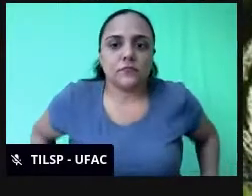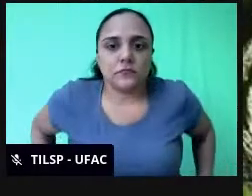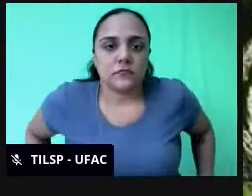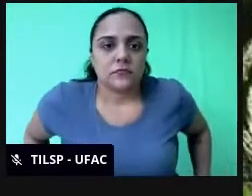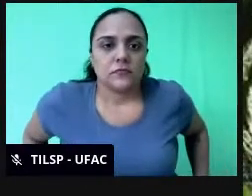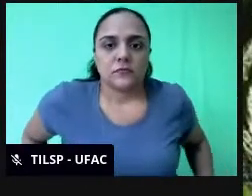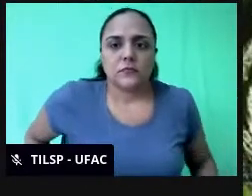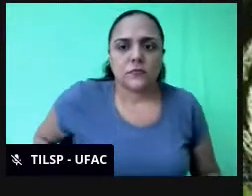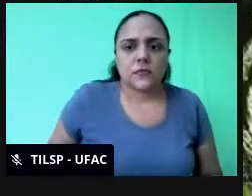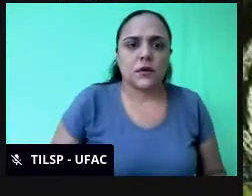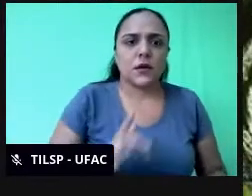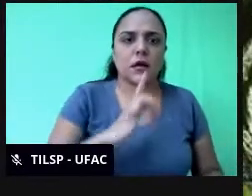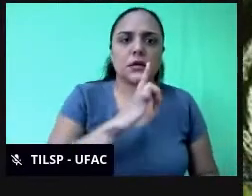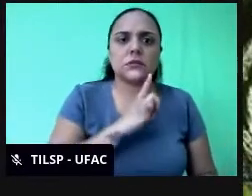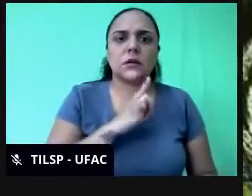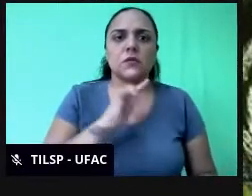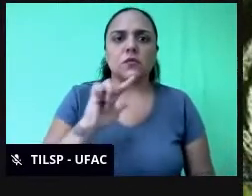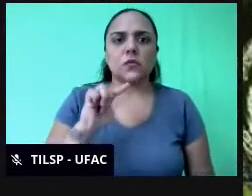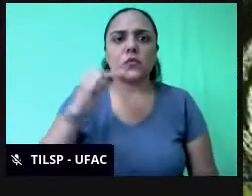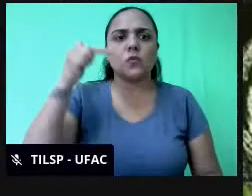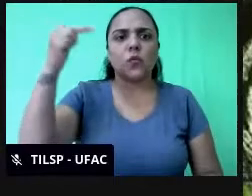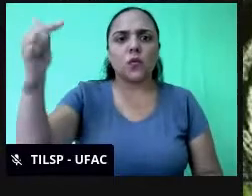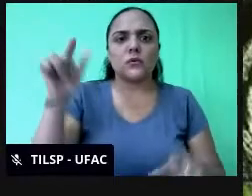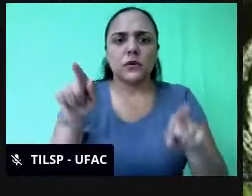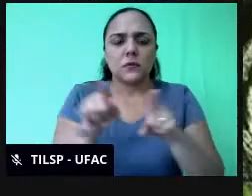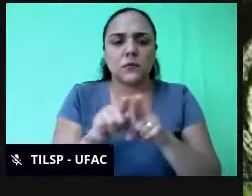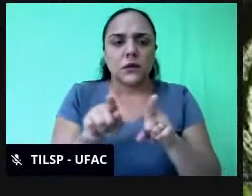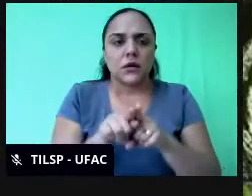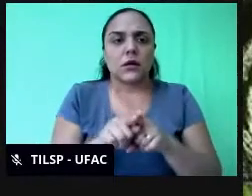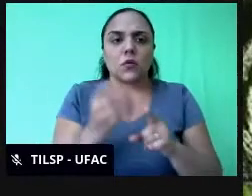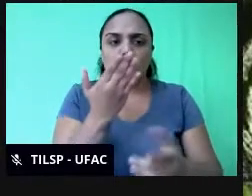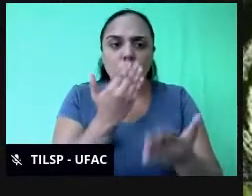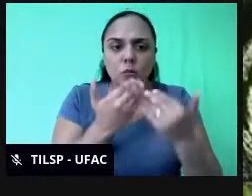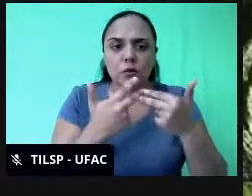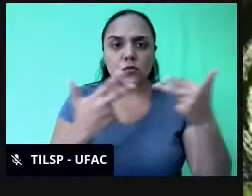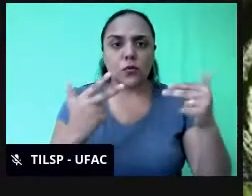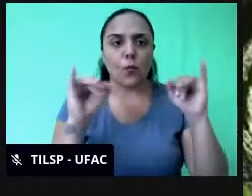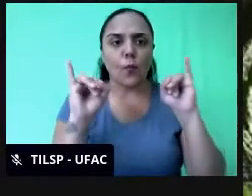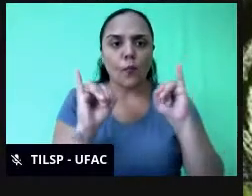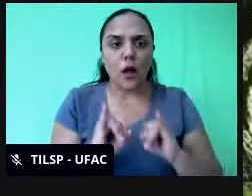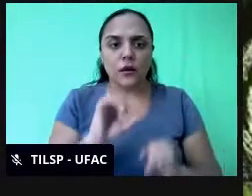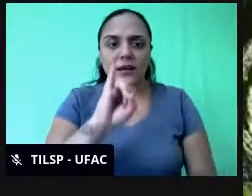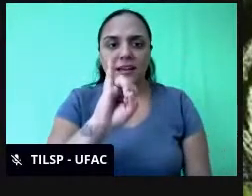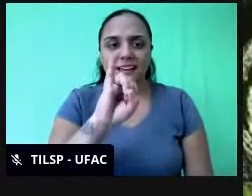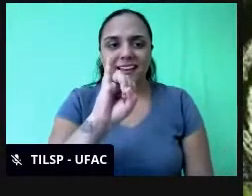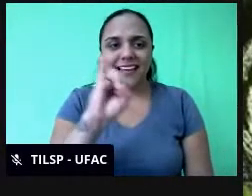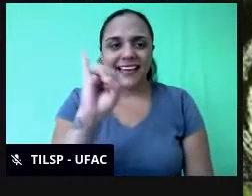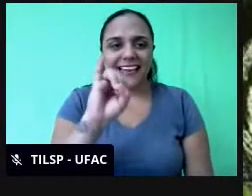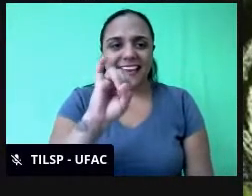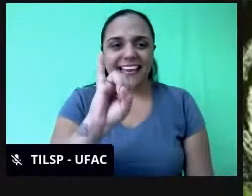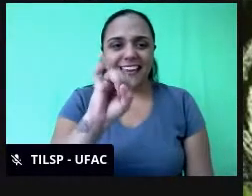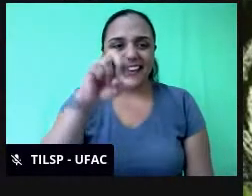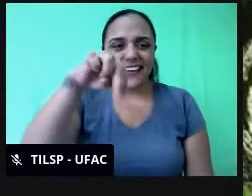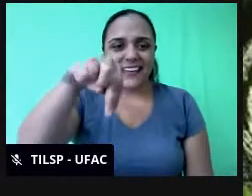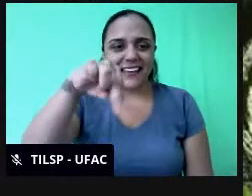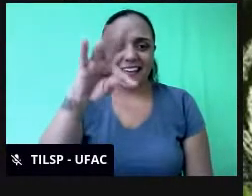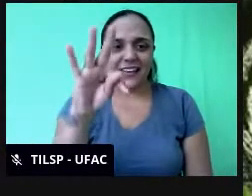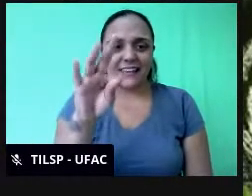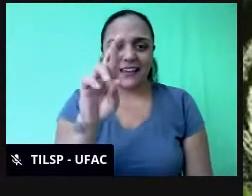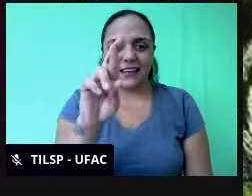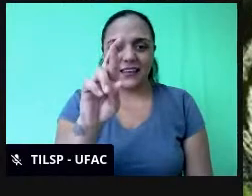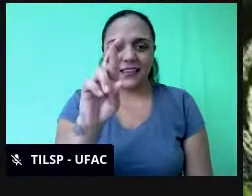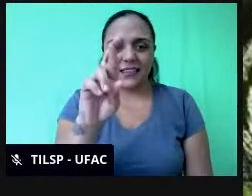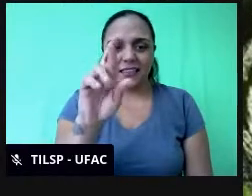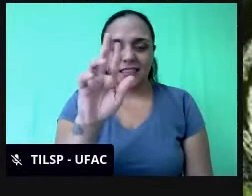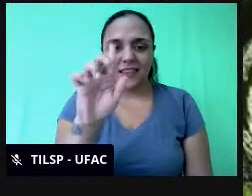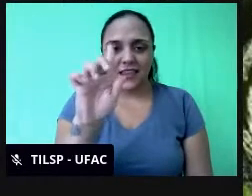os outros micronutrientes, nós temos que o consumo de grãos integrais, ao invés de refinados, de